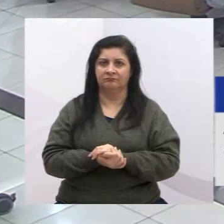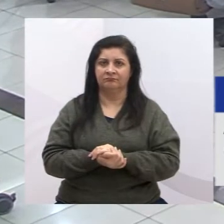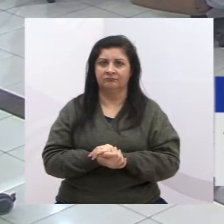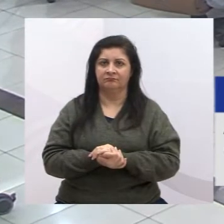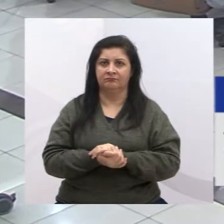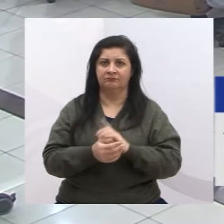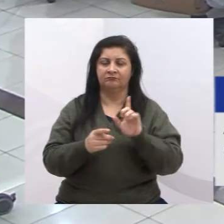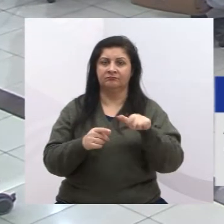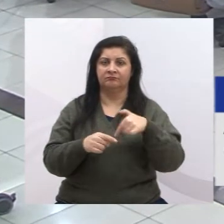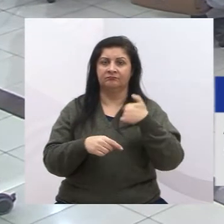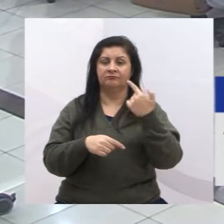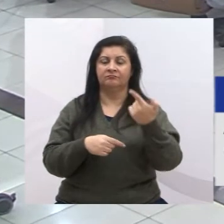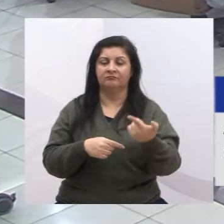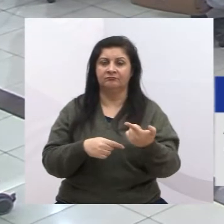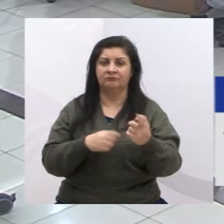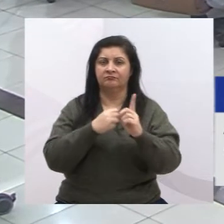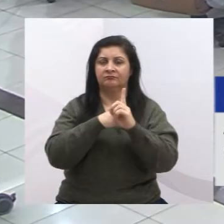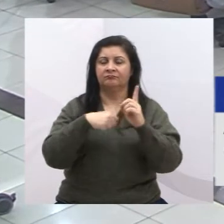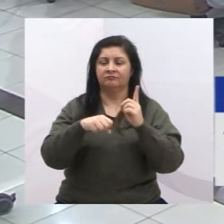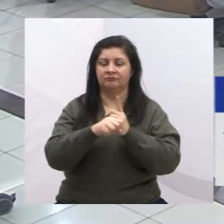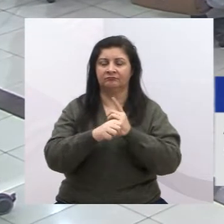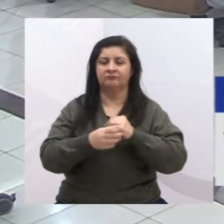a sociedade e assim por diante.